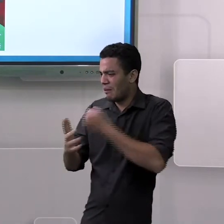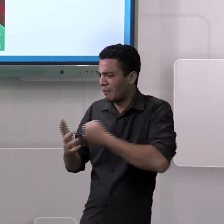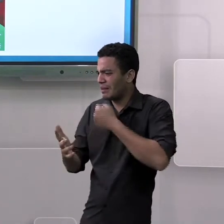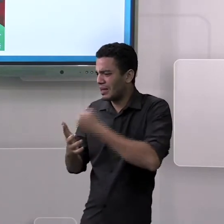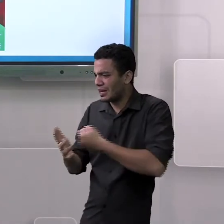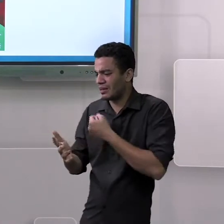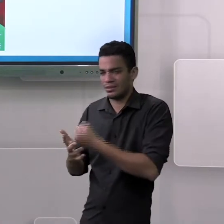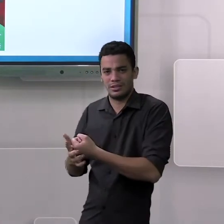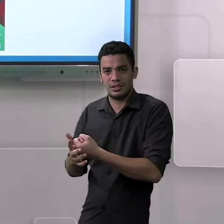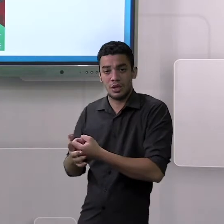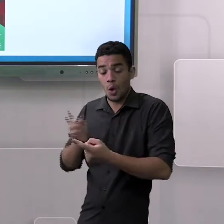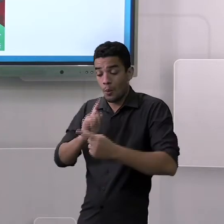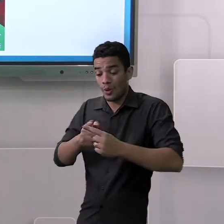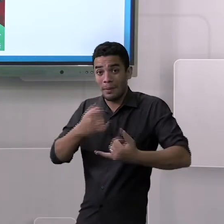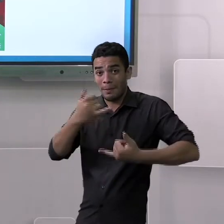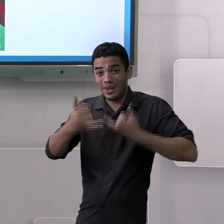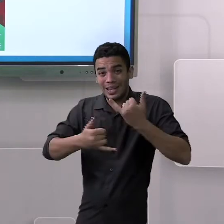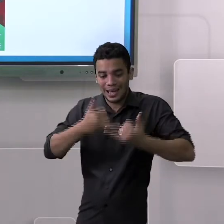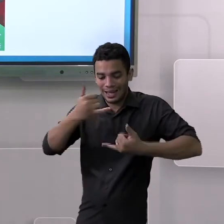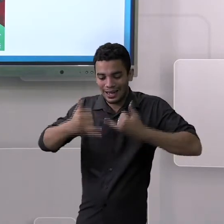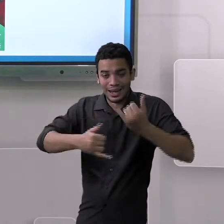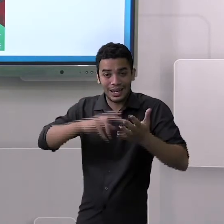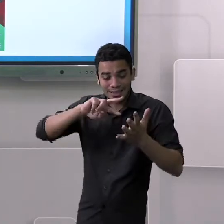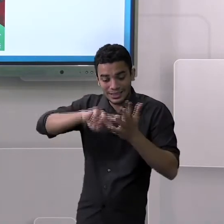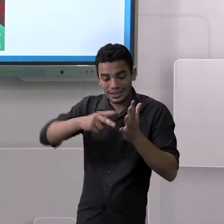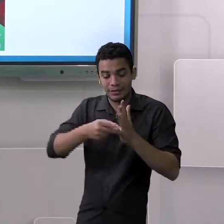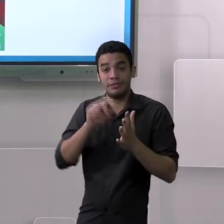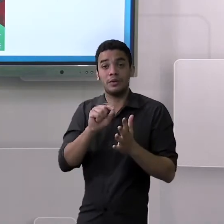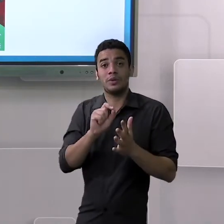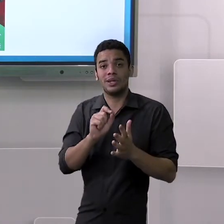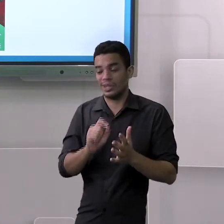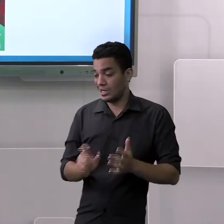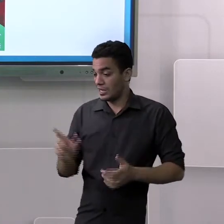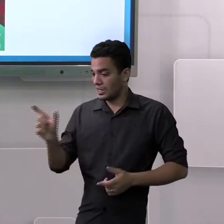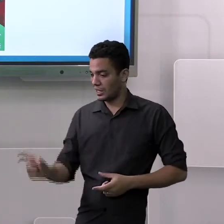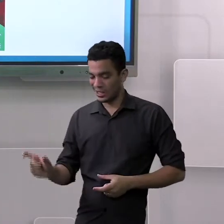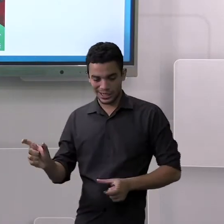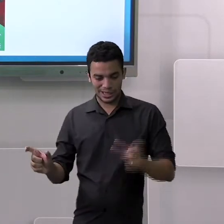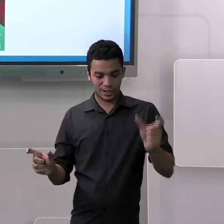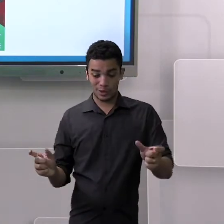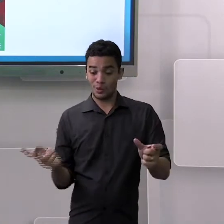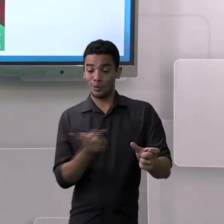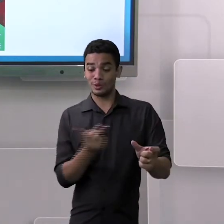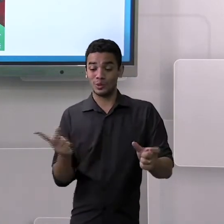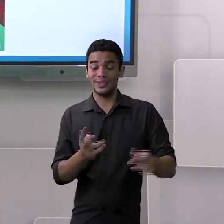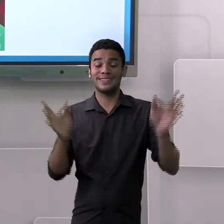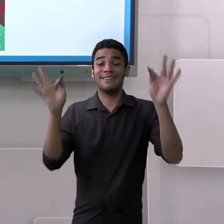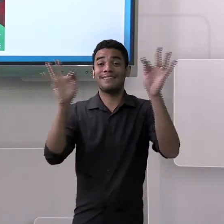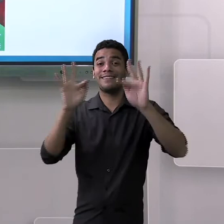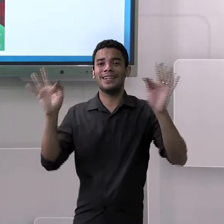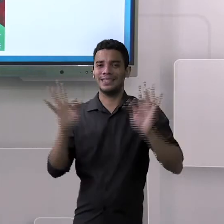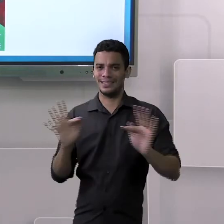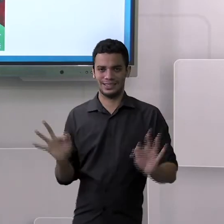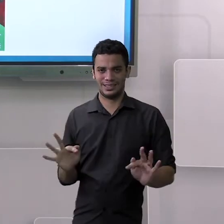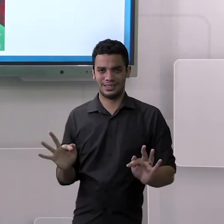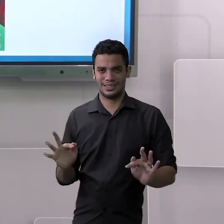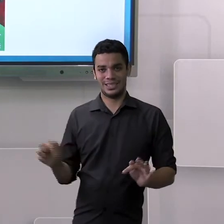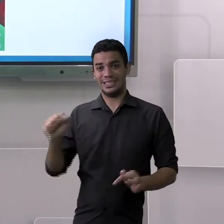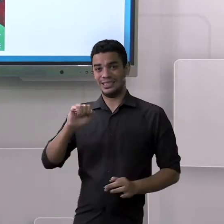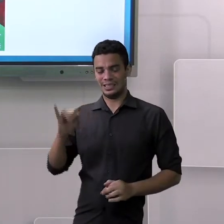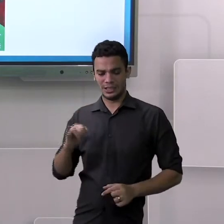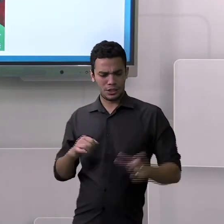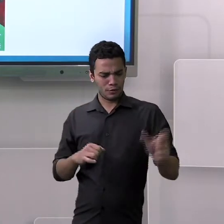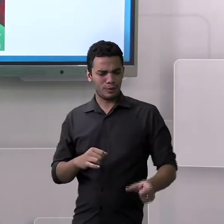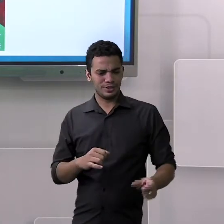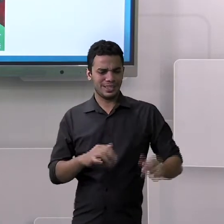a brincadeira e quem recebe, estão se divertindo. Se uma das partes ficar